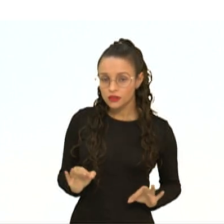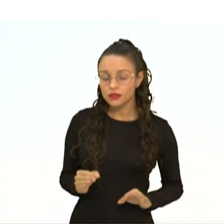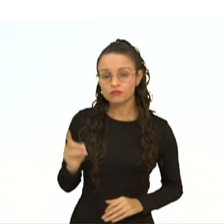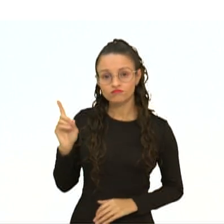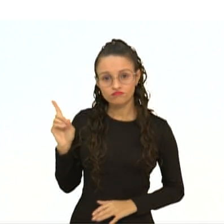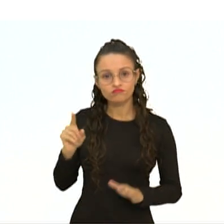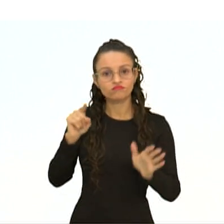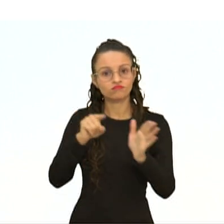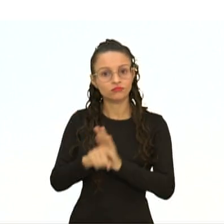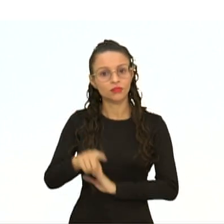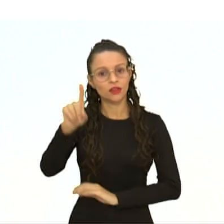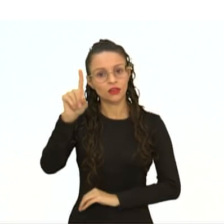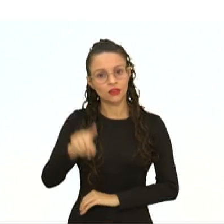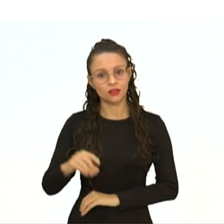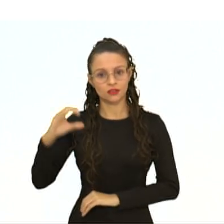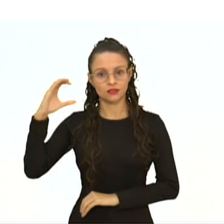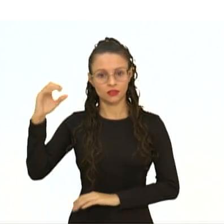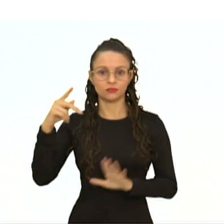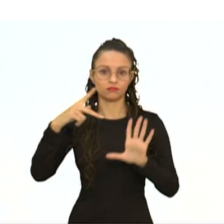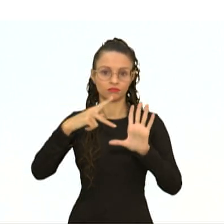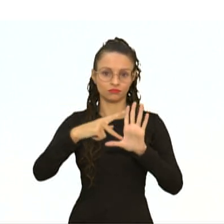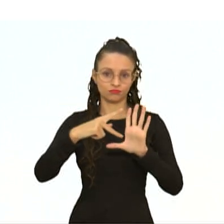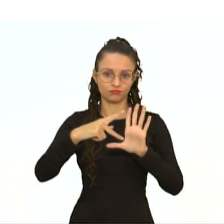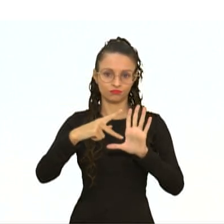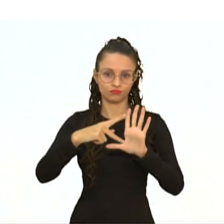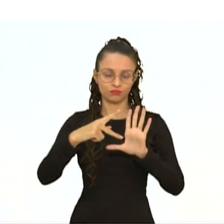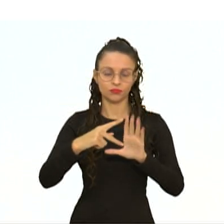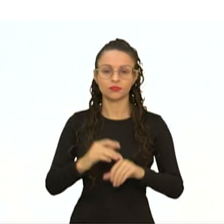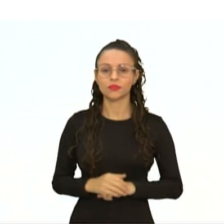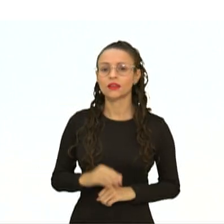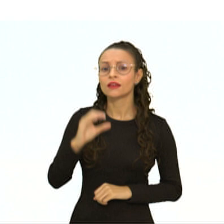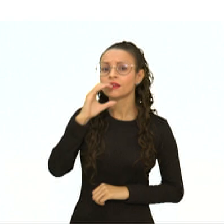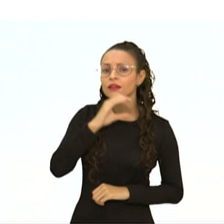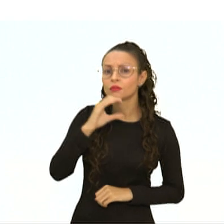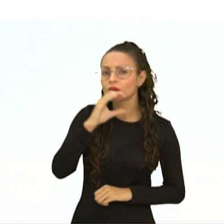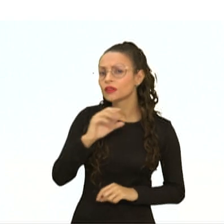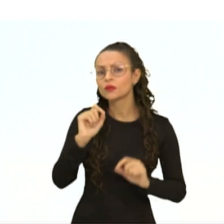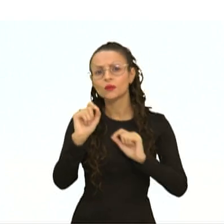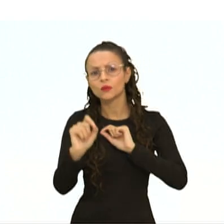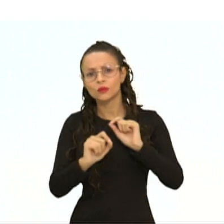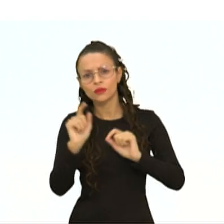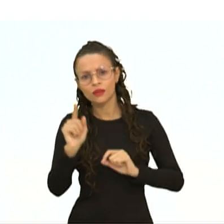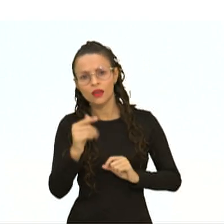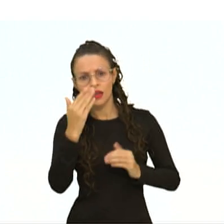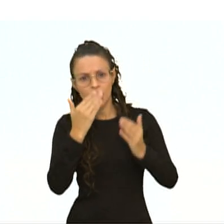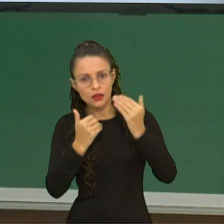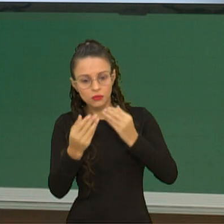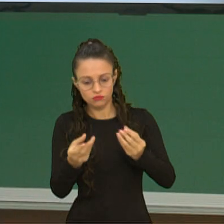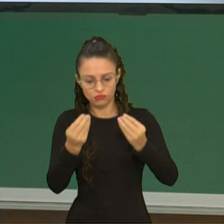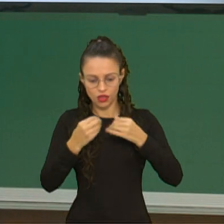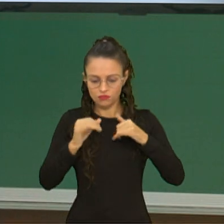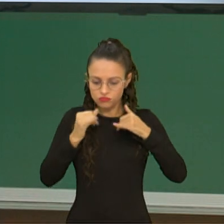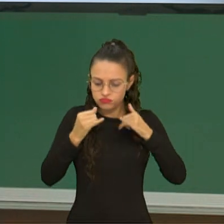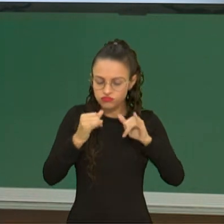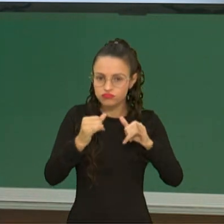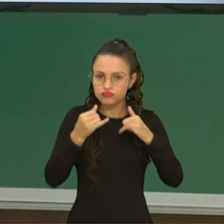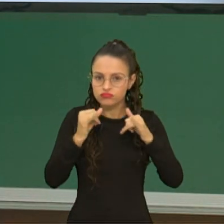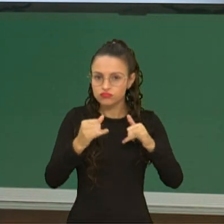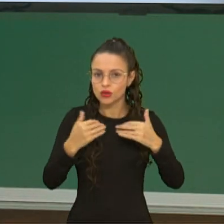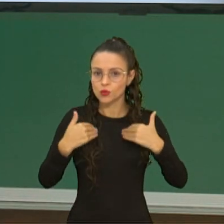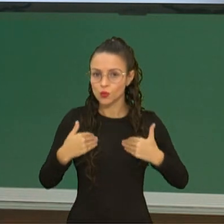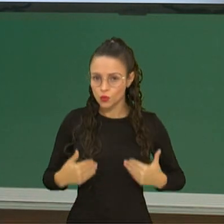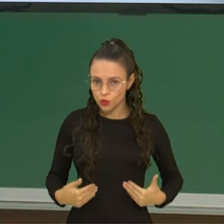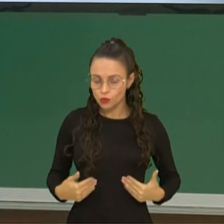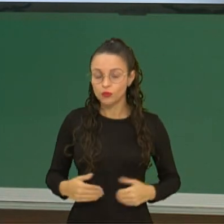para este quis era alternativas e os carboidratos lembrando são alimentos energéticos fornecem energia